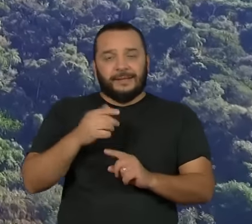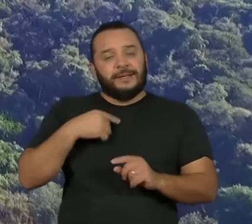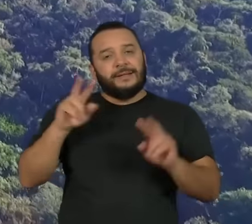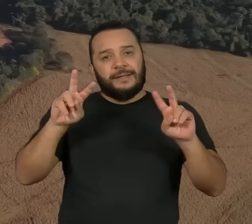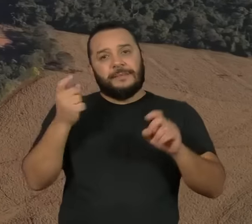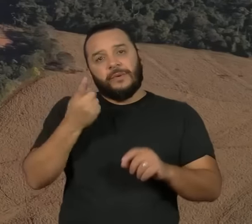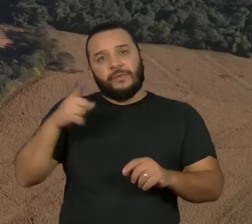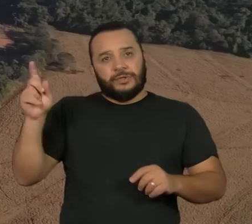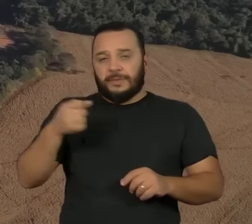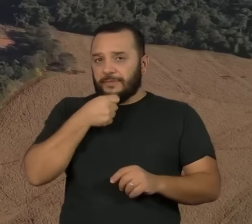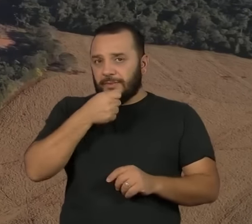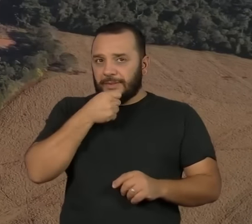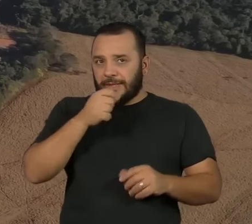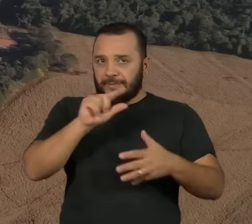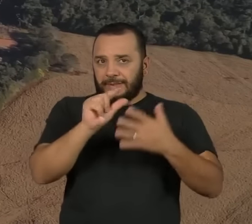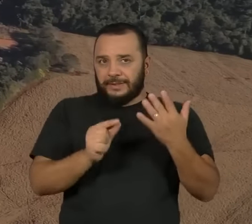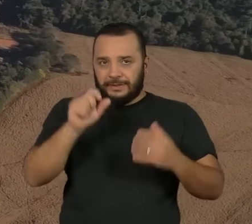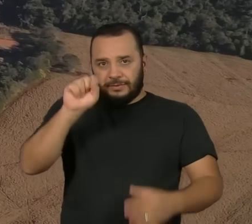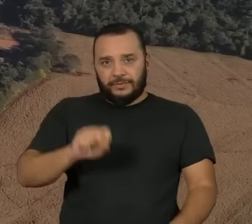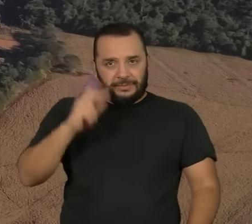Mata Atlântica no sul do Brasil.